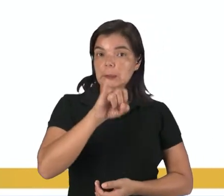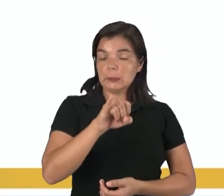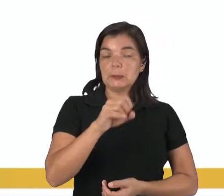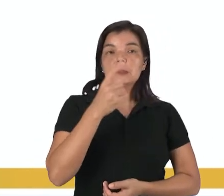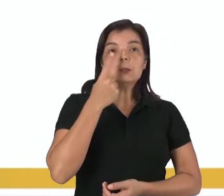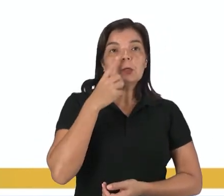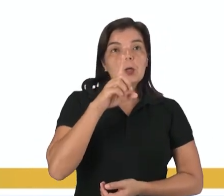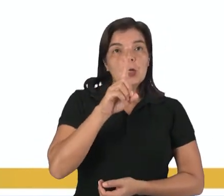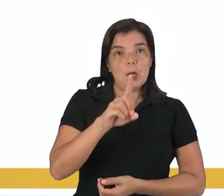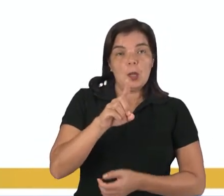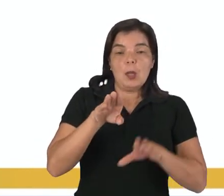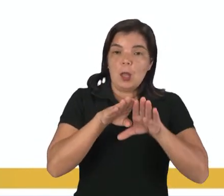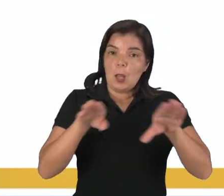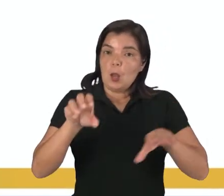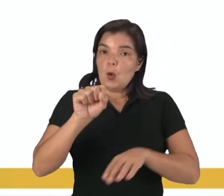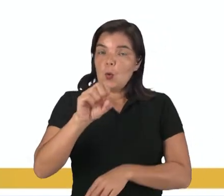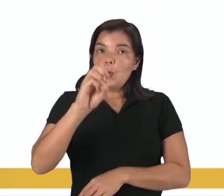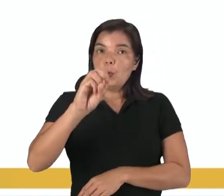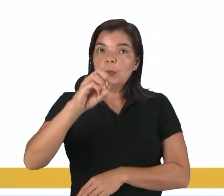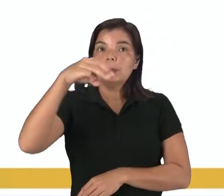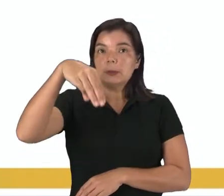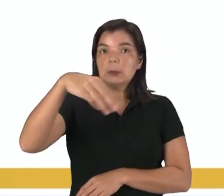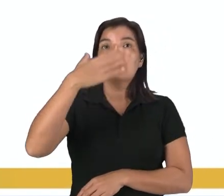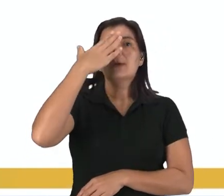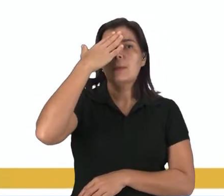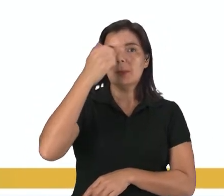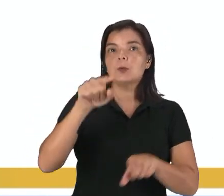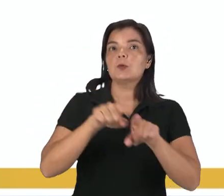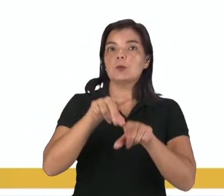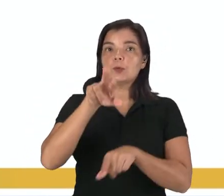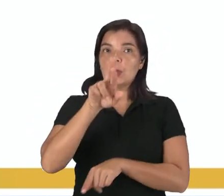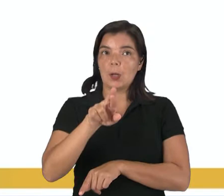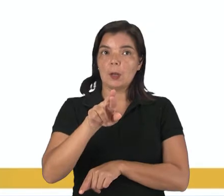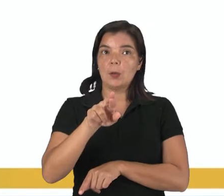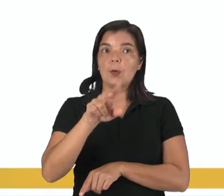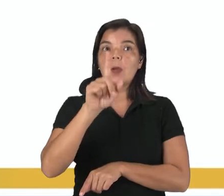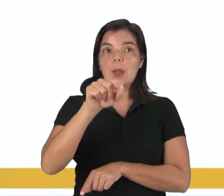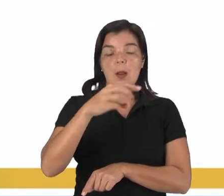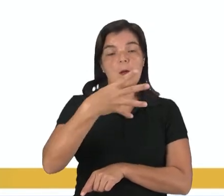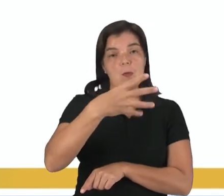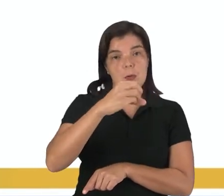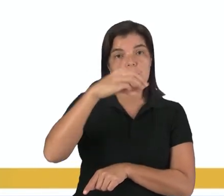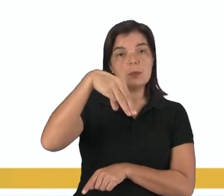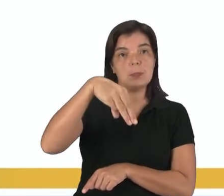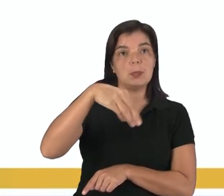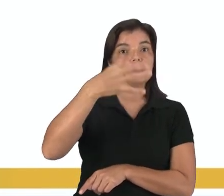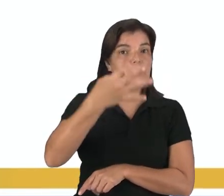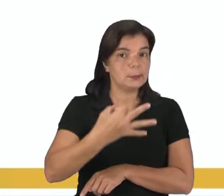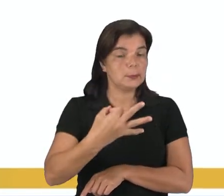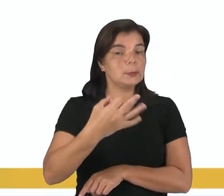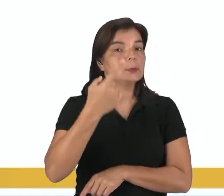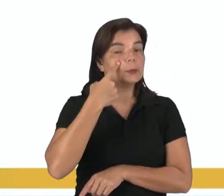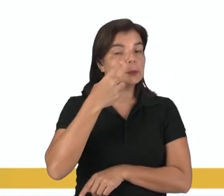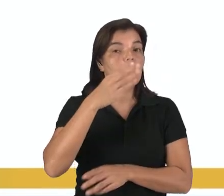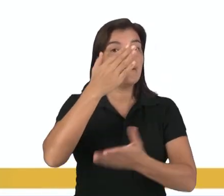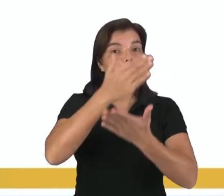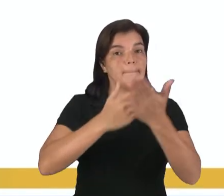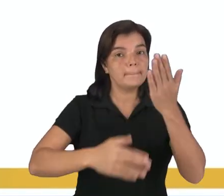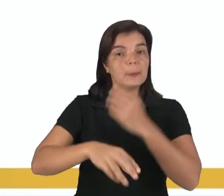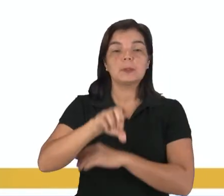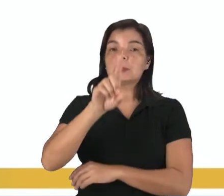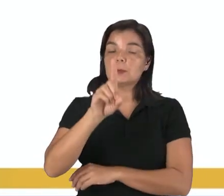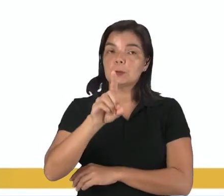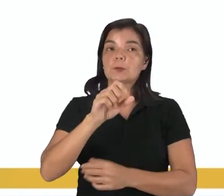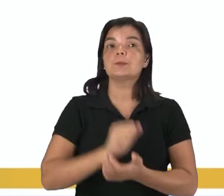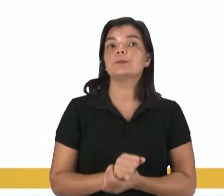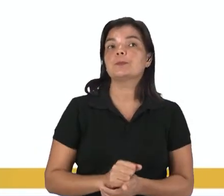Observe que se o diâmetro da pinça 80 metros mas sabemos que ser o raio ser a 40 certo então Hi metade